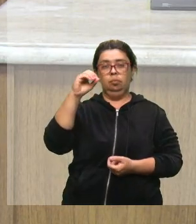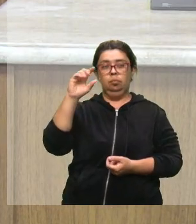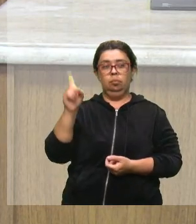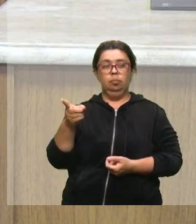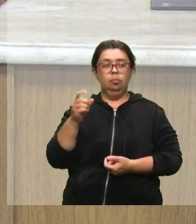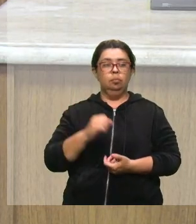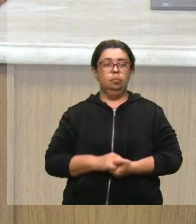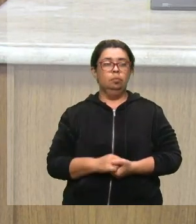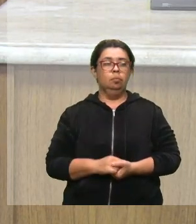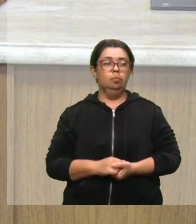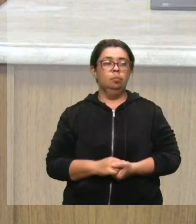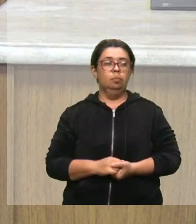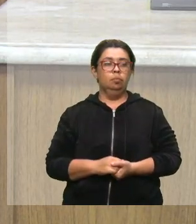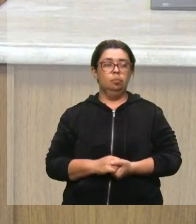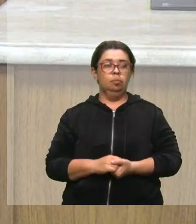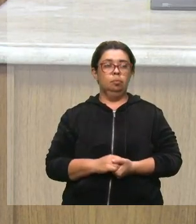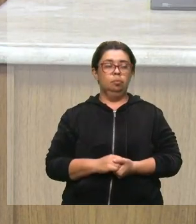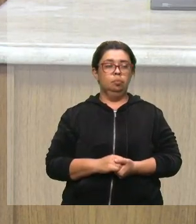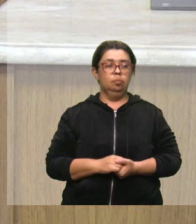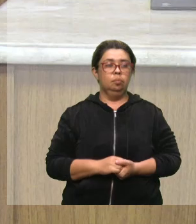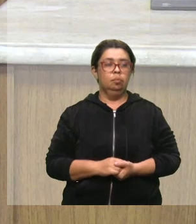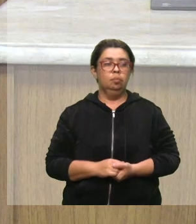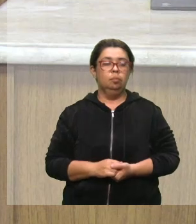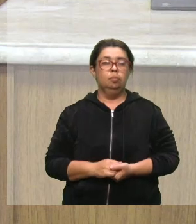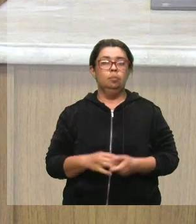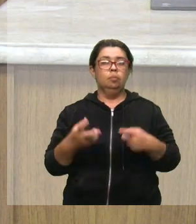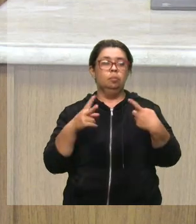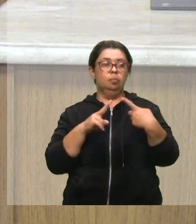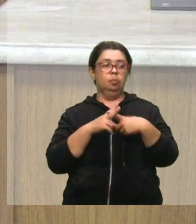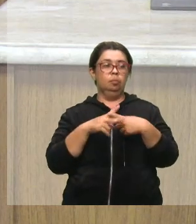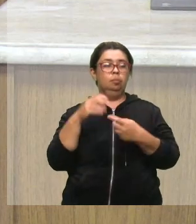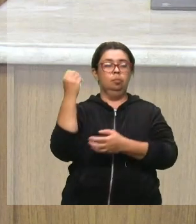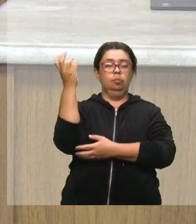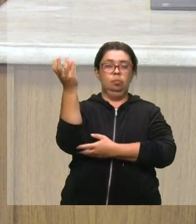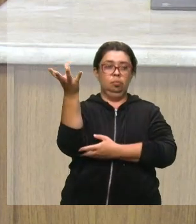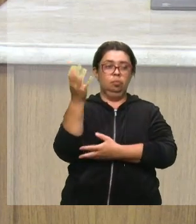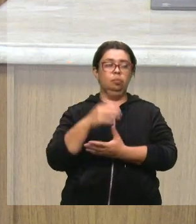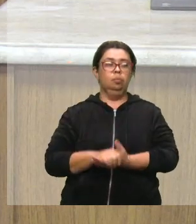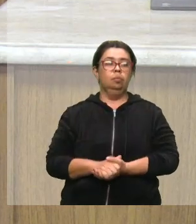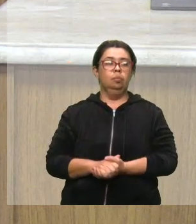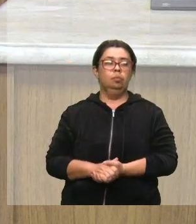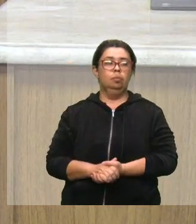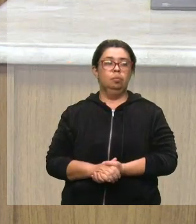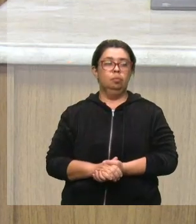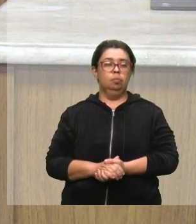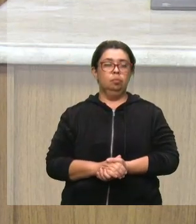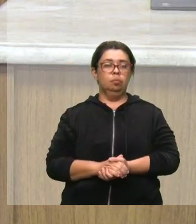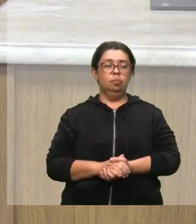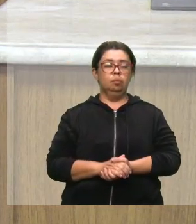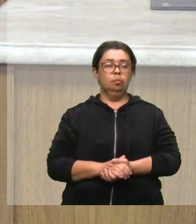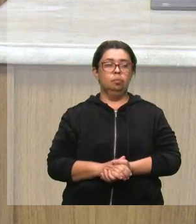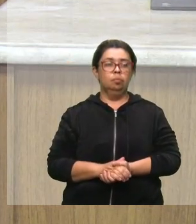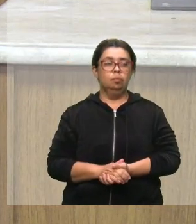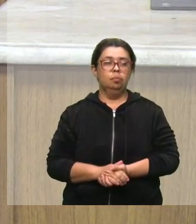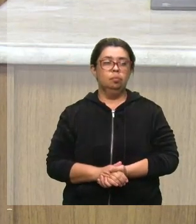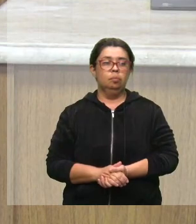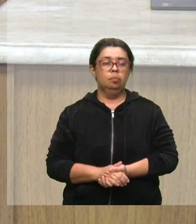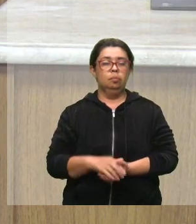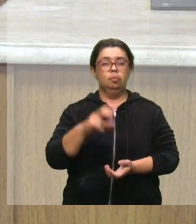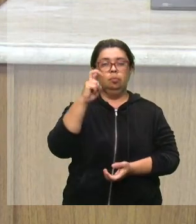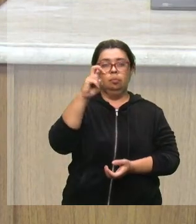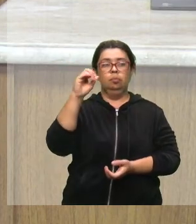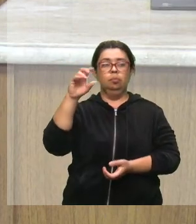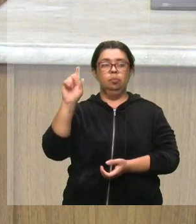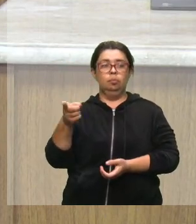se eu não me engano, é dentro do gabinete do prefeito, é manutenção, viagens e demais despesas do gabinete. E 50 mil